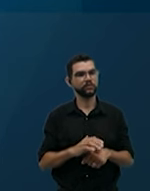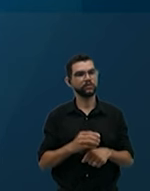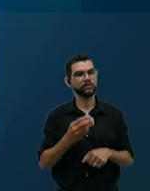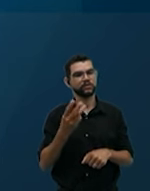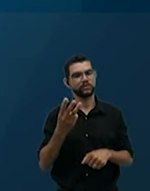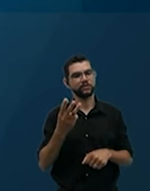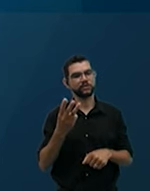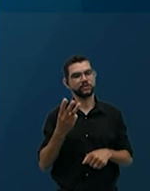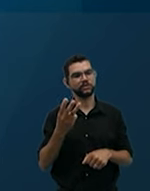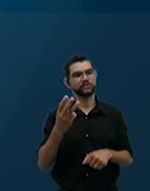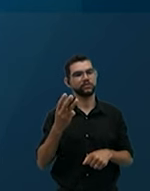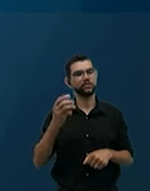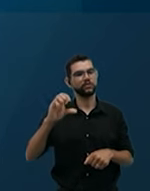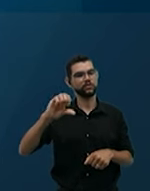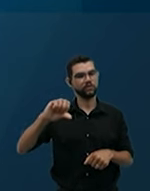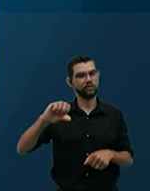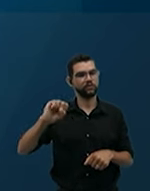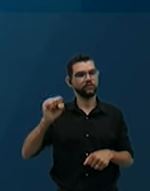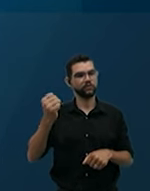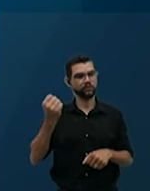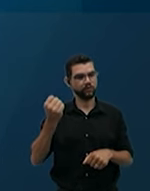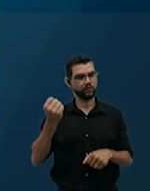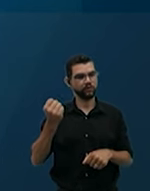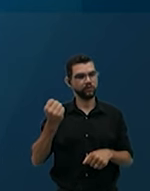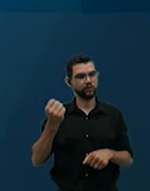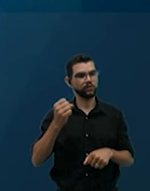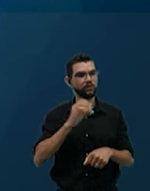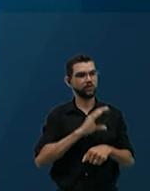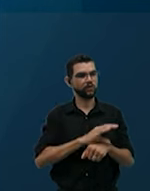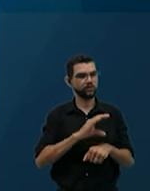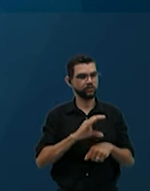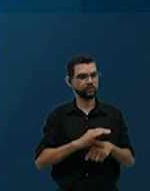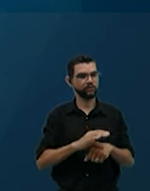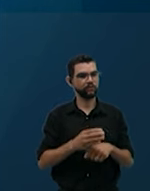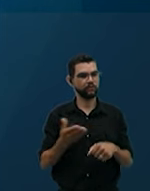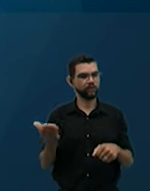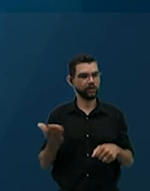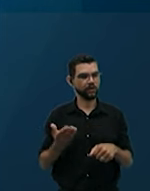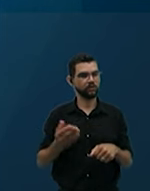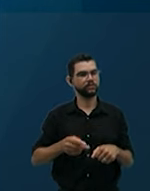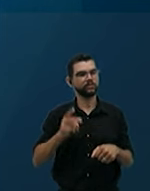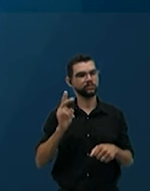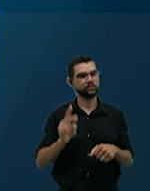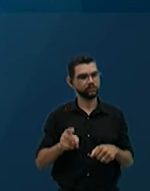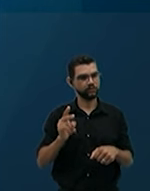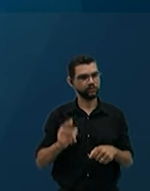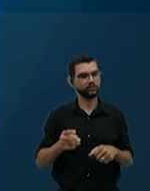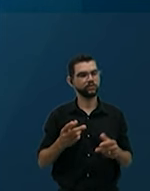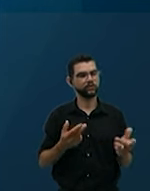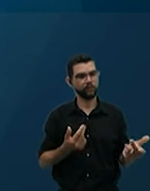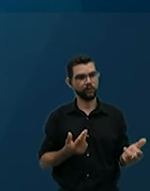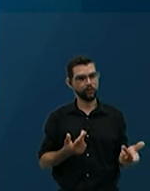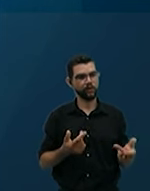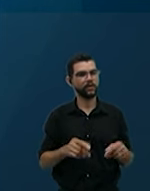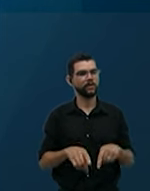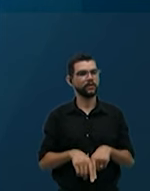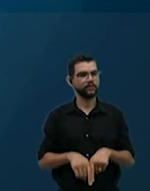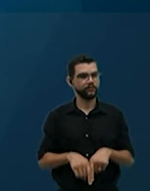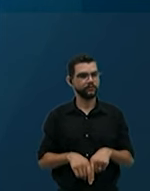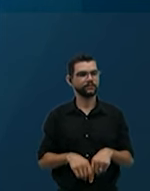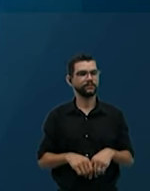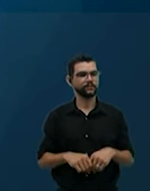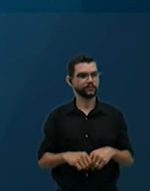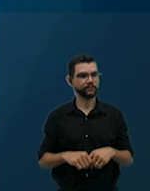atual. Digo que a denominada mora presumida ou irregular, consoante classificação de Orlando